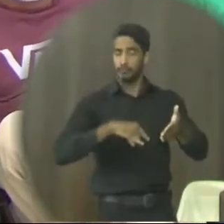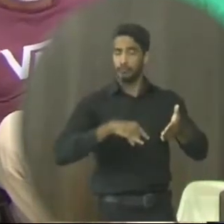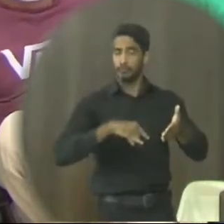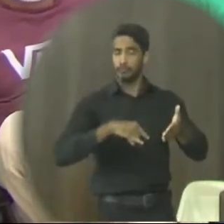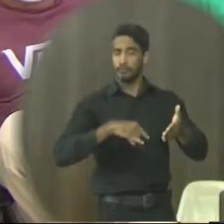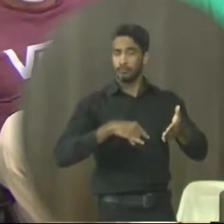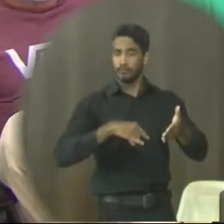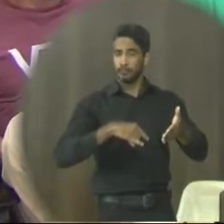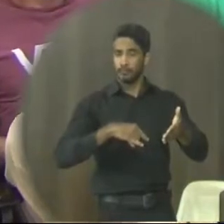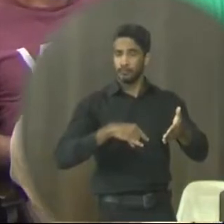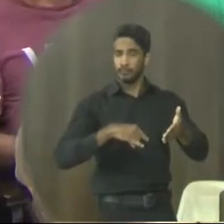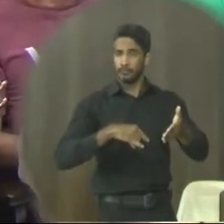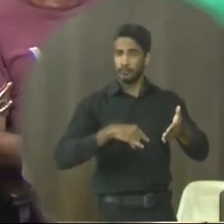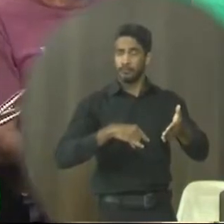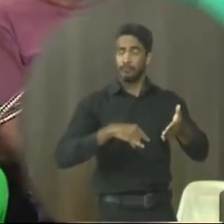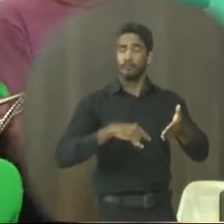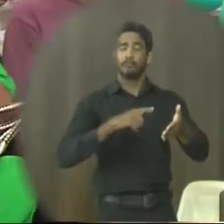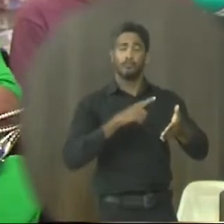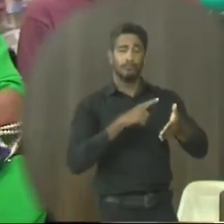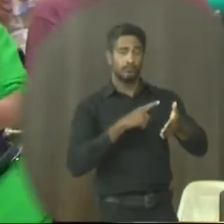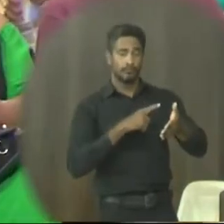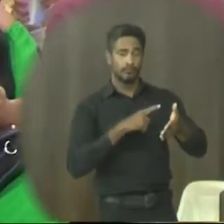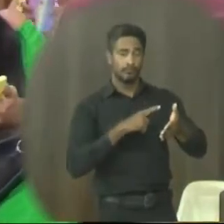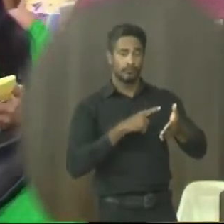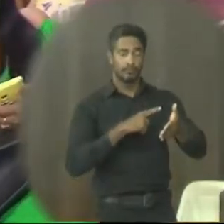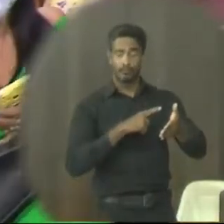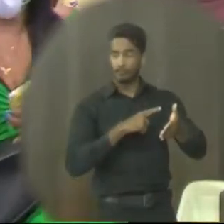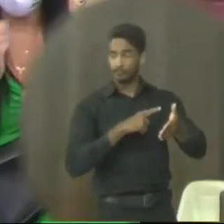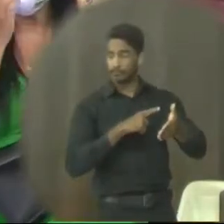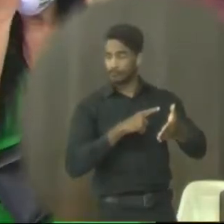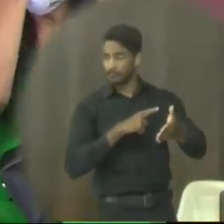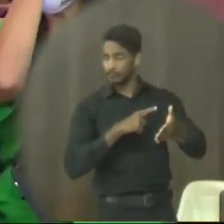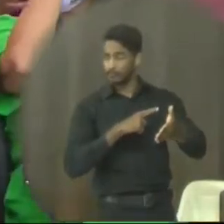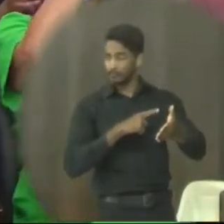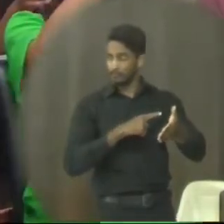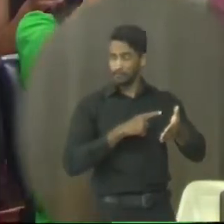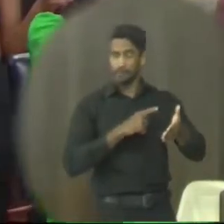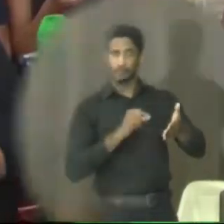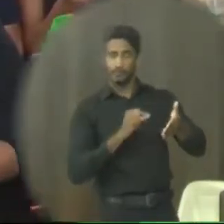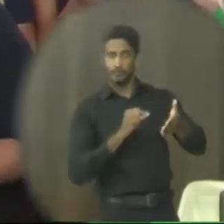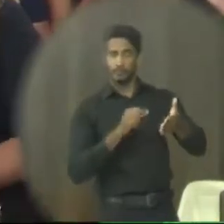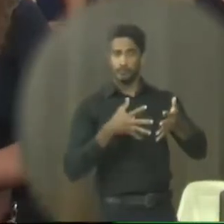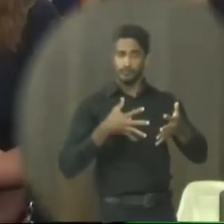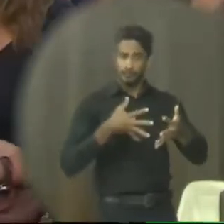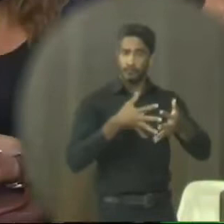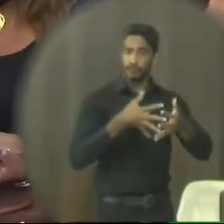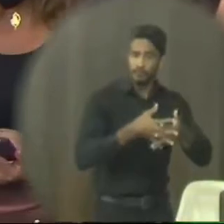essenciais, para as razões que adiante se apresta pelo desconflito